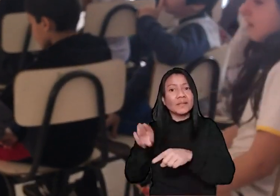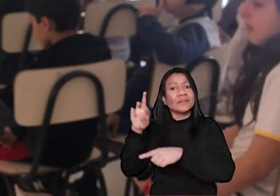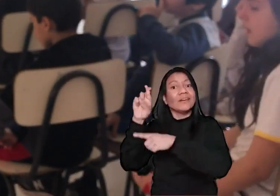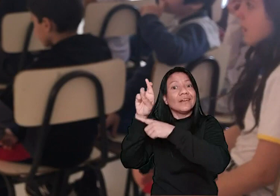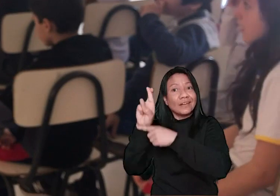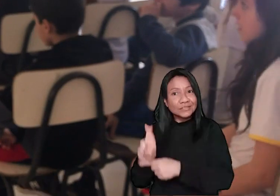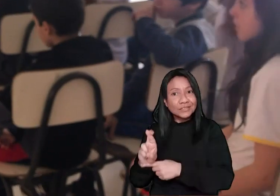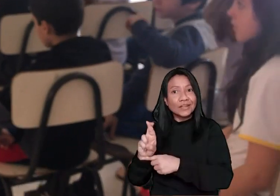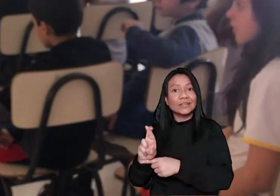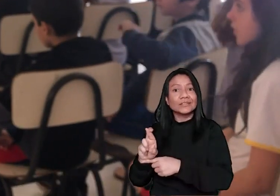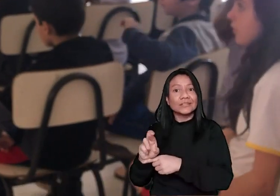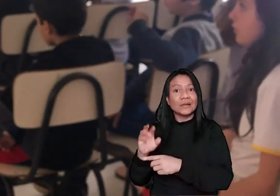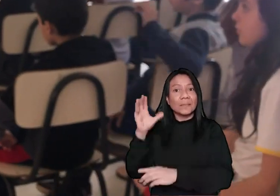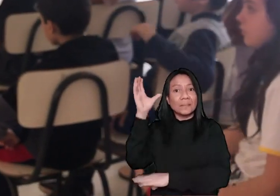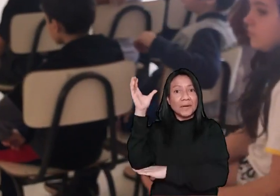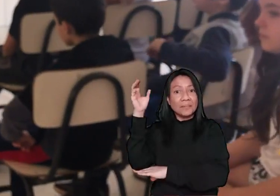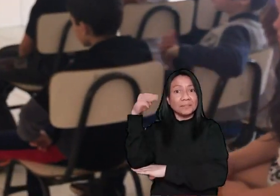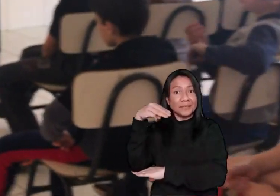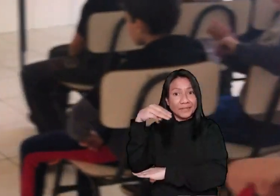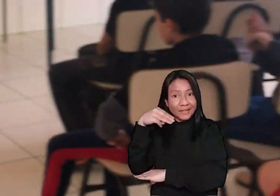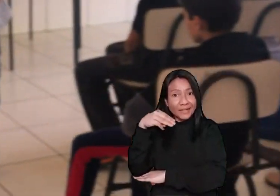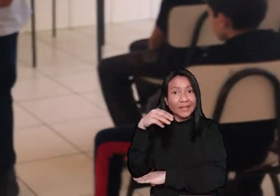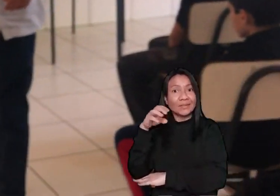era bem conhecido, né?